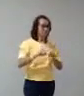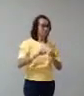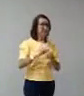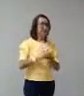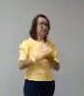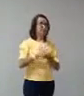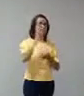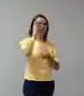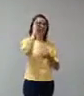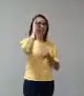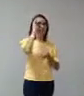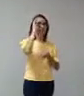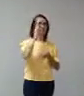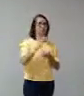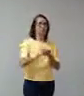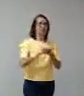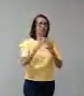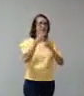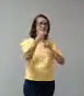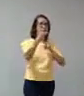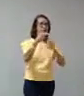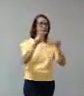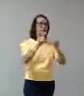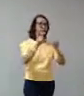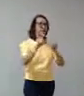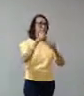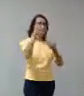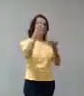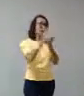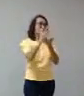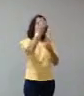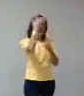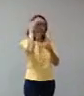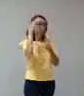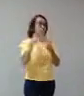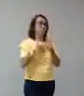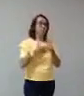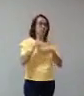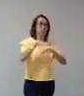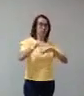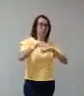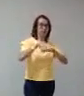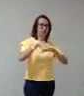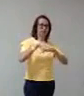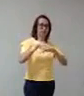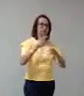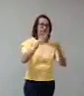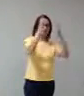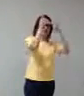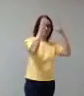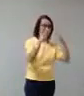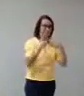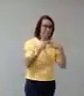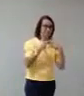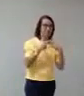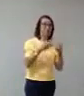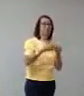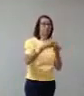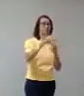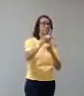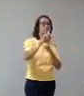para pessoas que querem ser autodidatas em matemática. começando pela lógica, passando pela